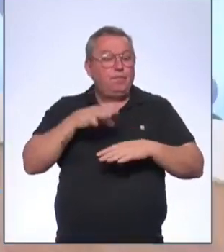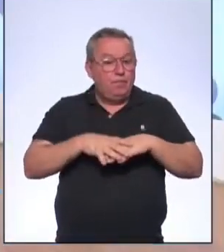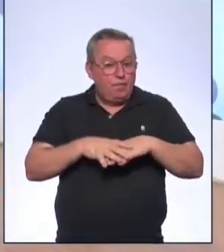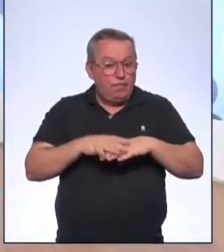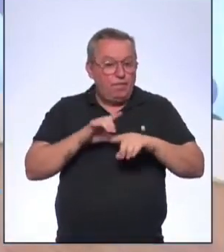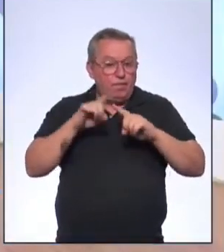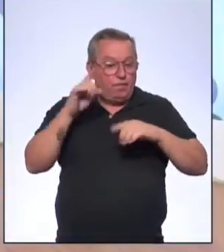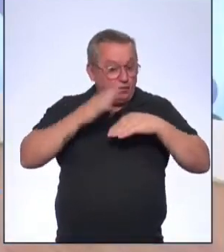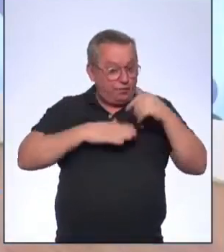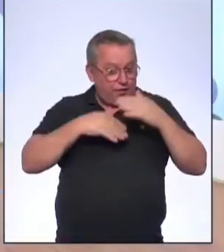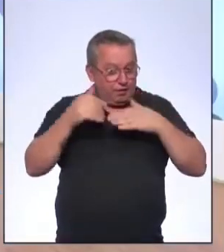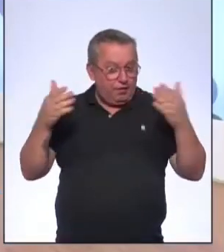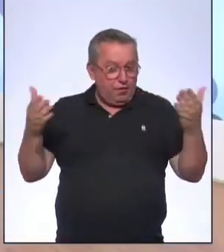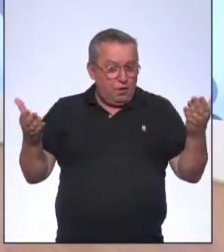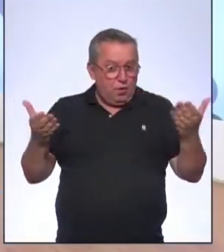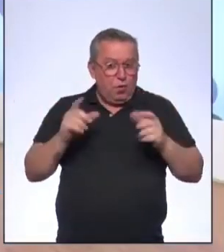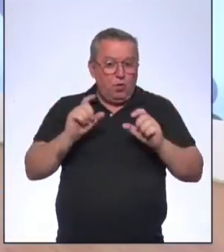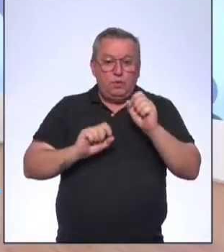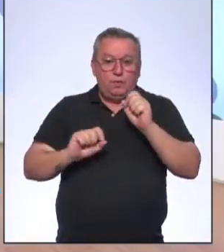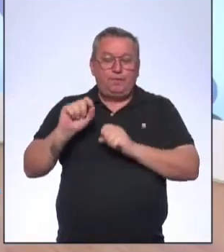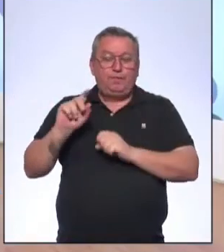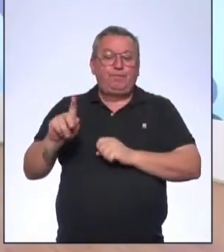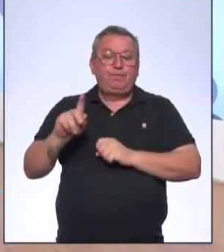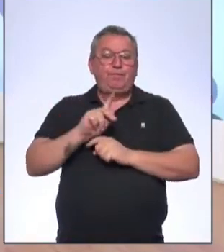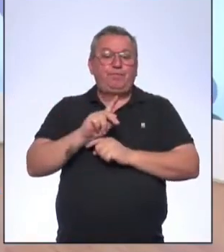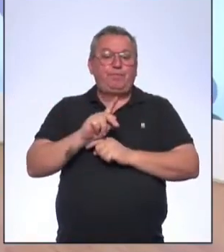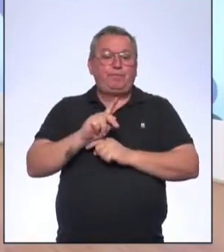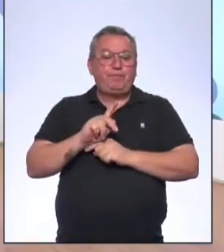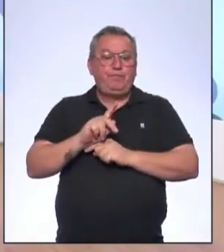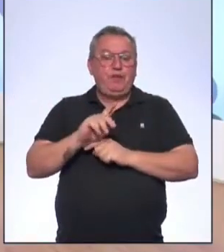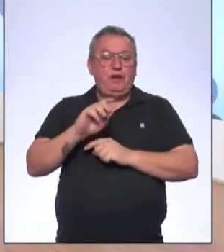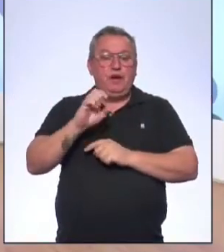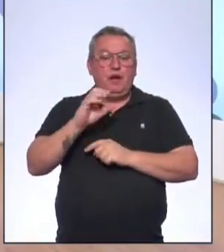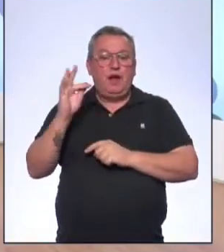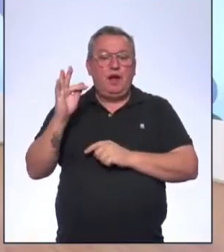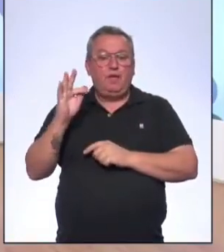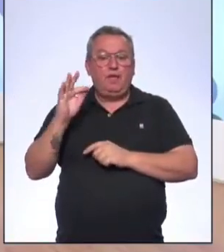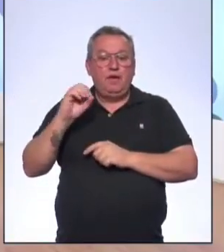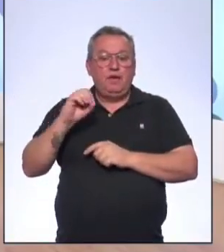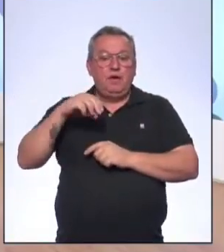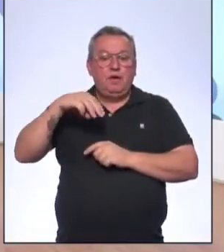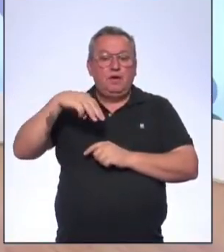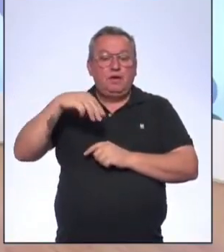A habilidade que a gente vai trabalhar hoje para os professores é a